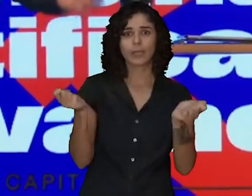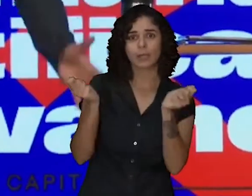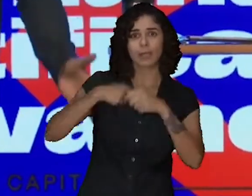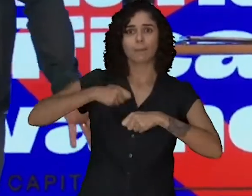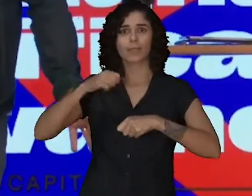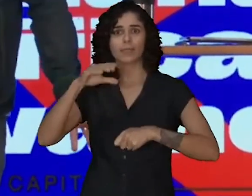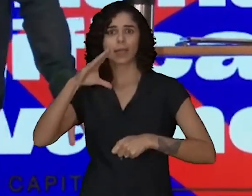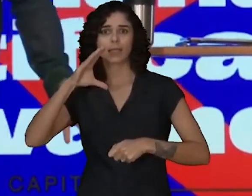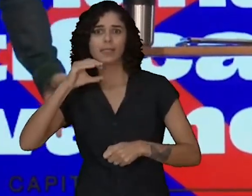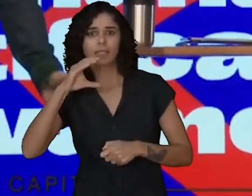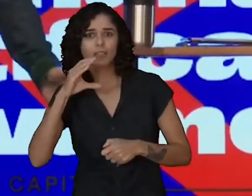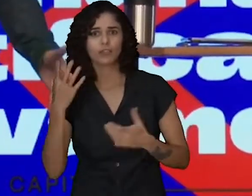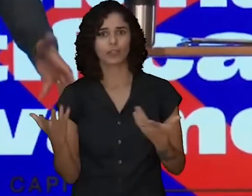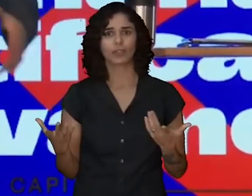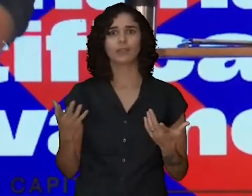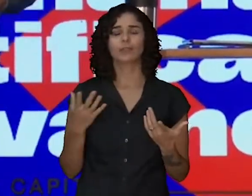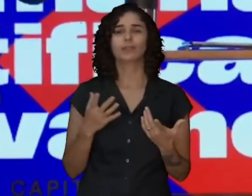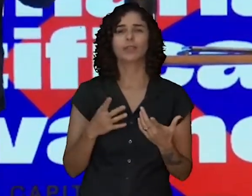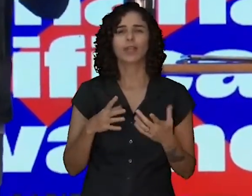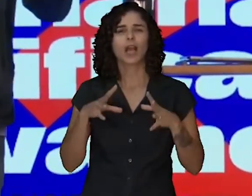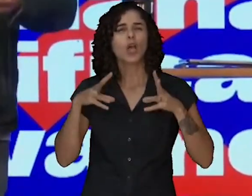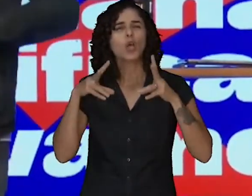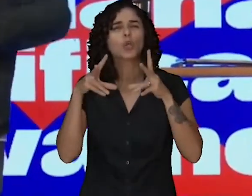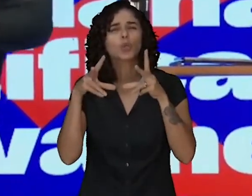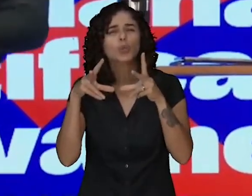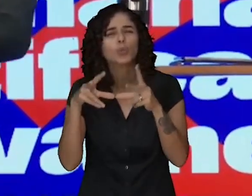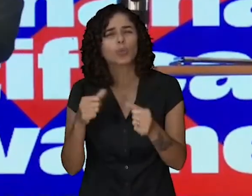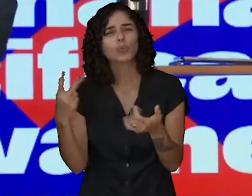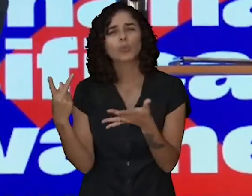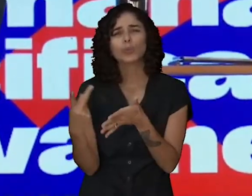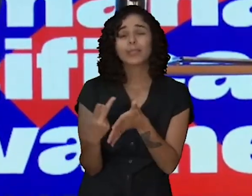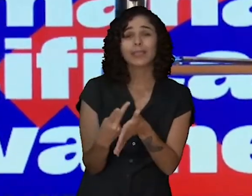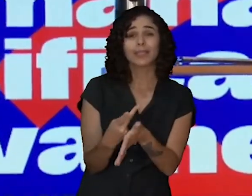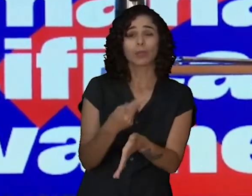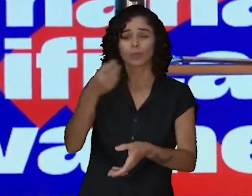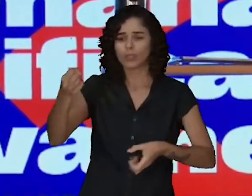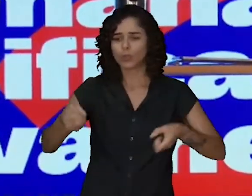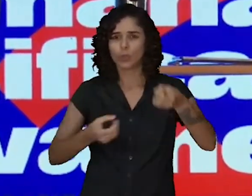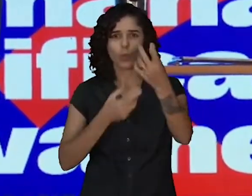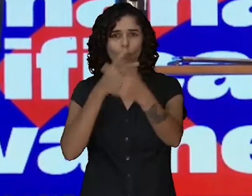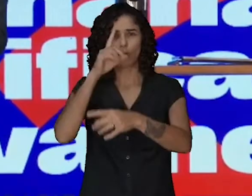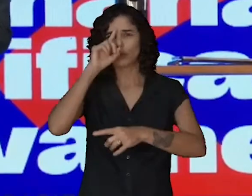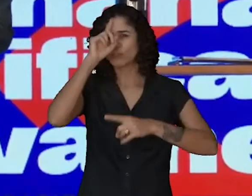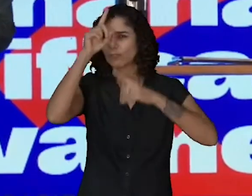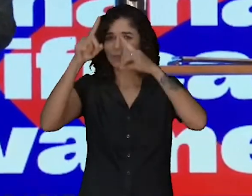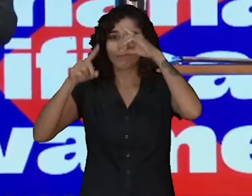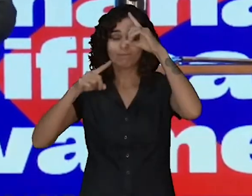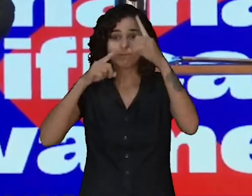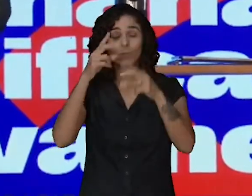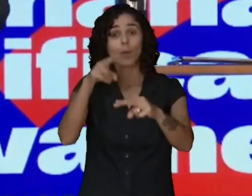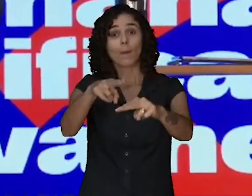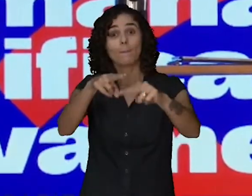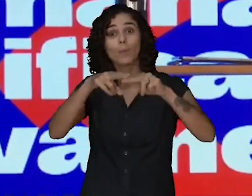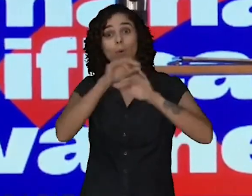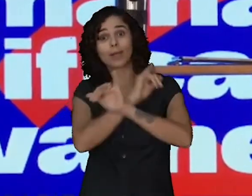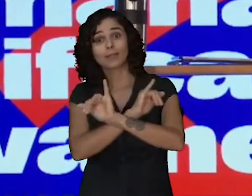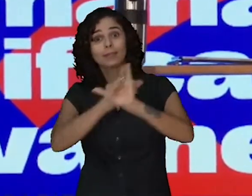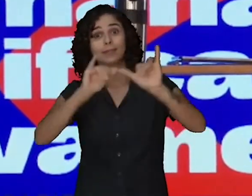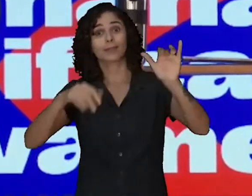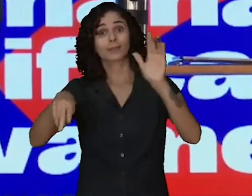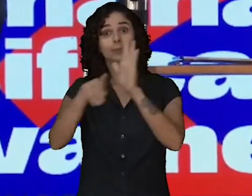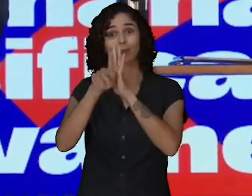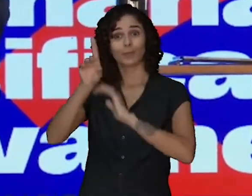científica, tudo que acontece de inovador por causa dessa declaração de